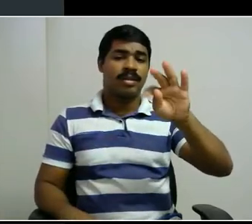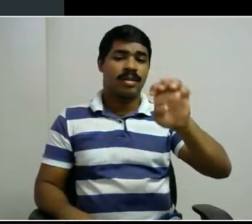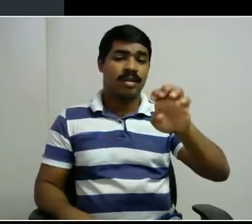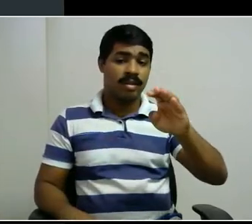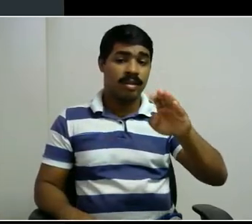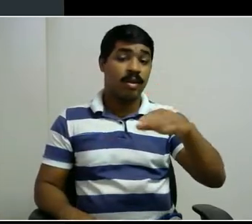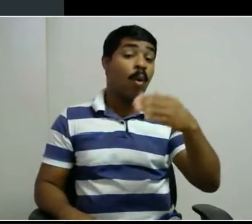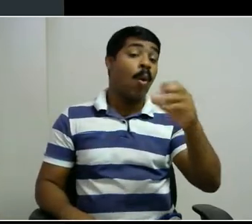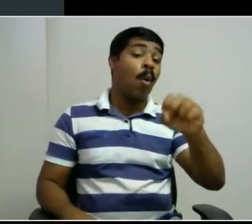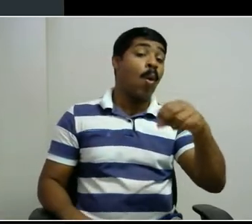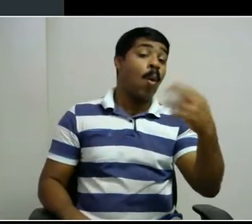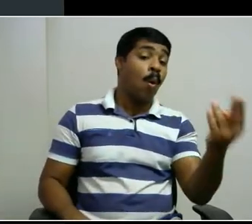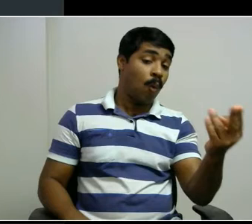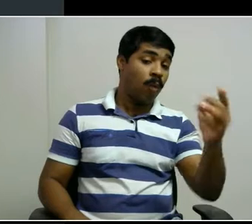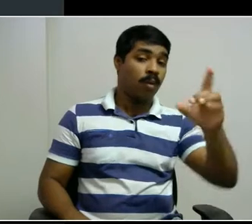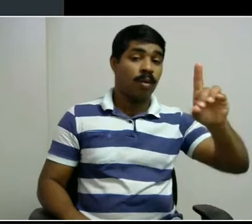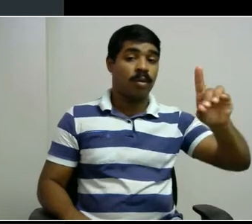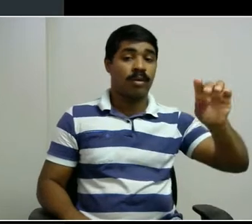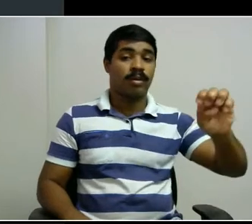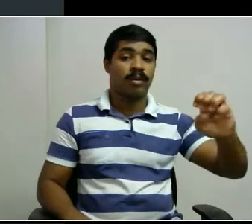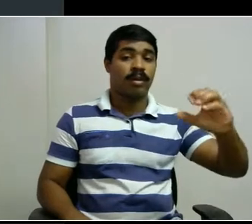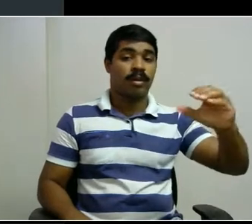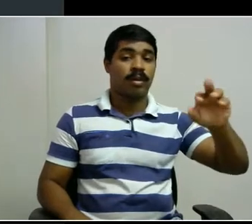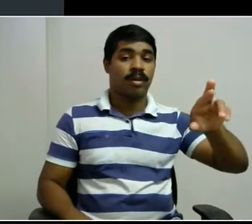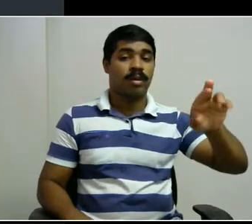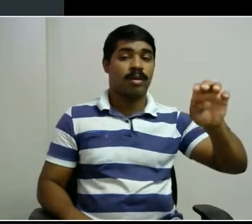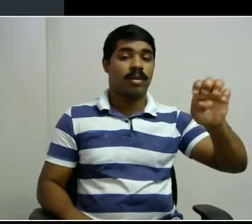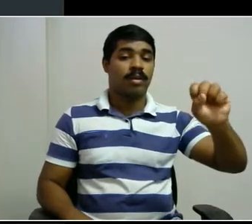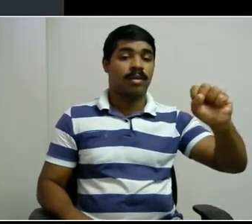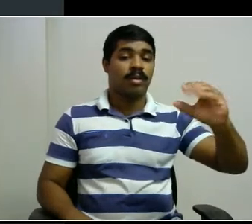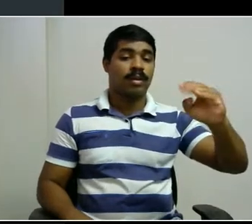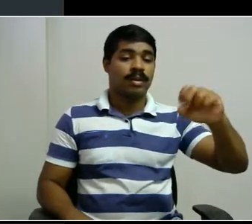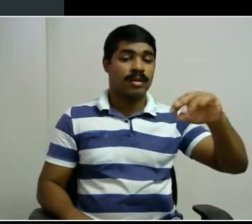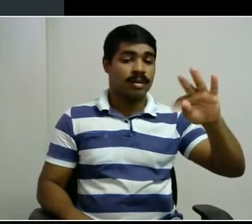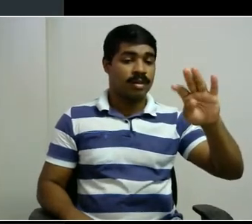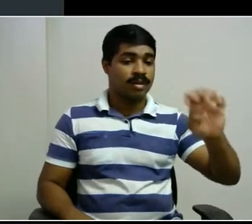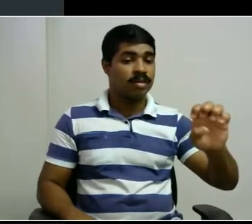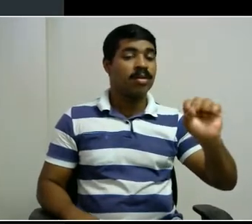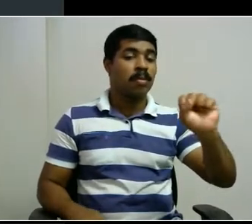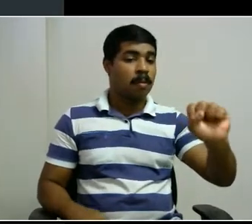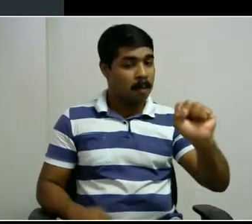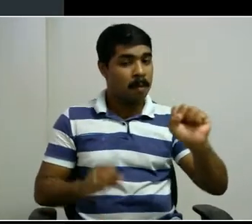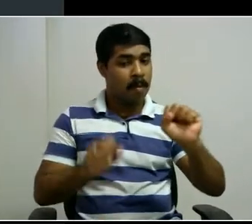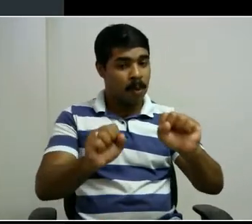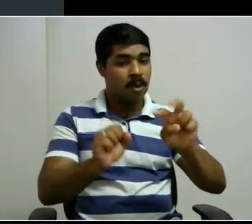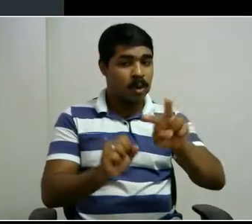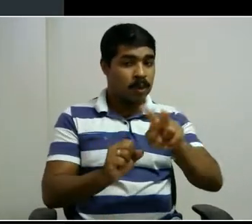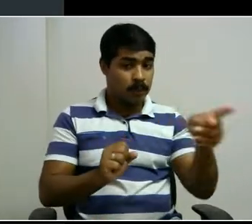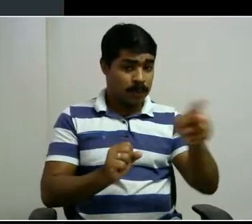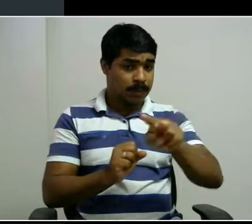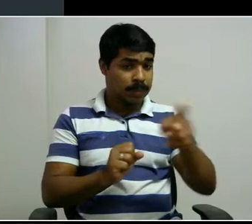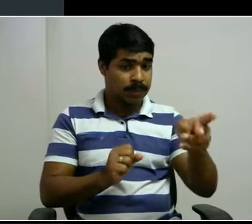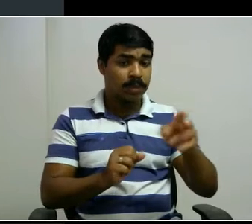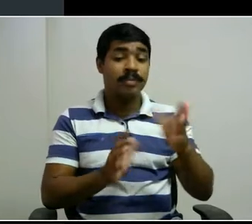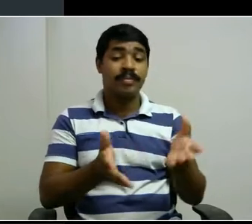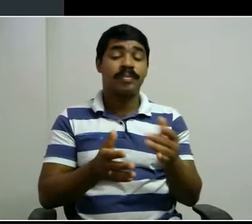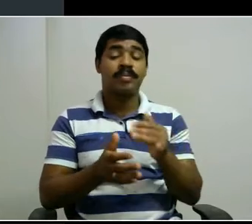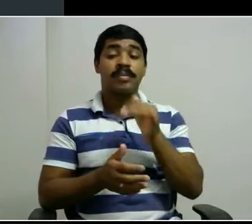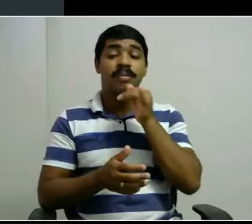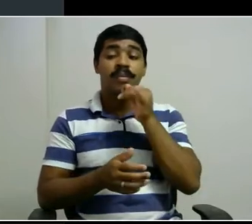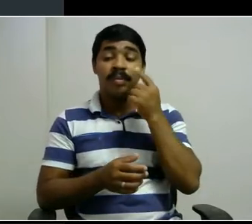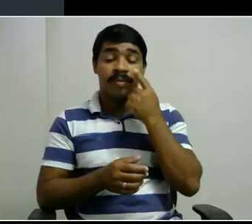número positivo, o sinal de mais, ou seja, a função positiva, para frente da